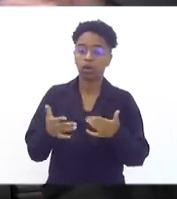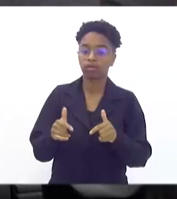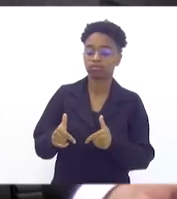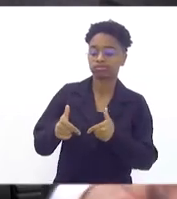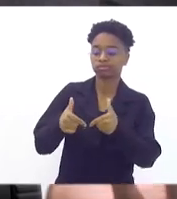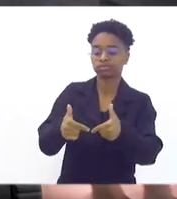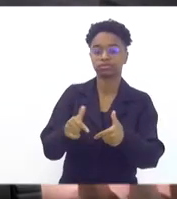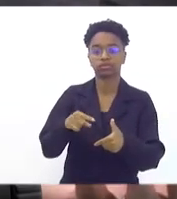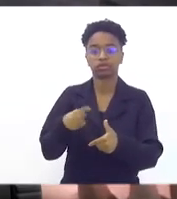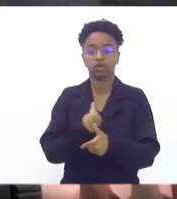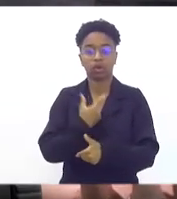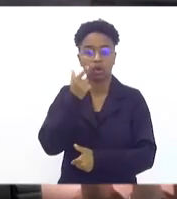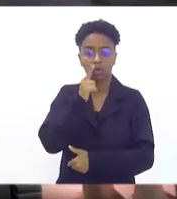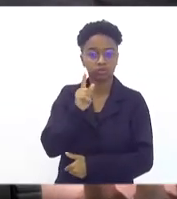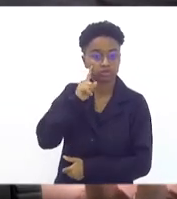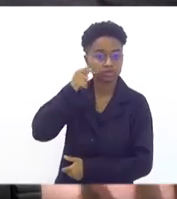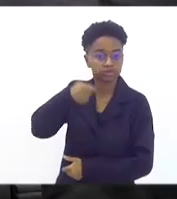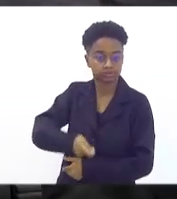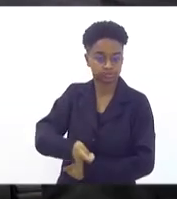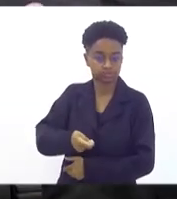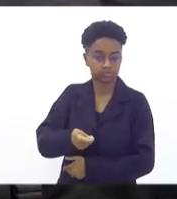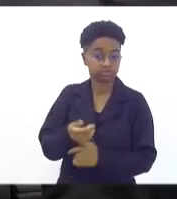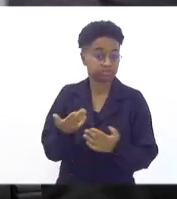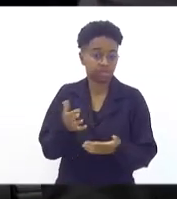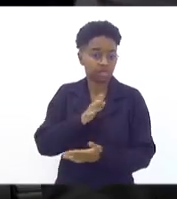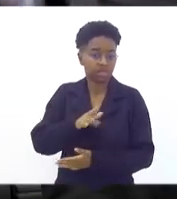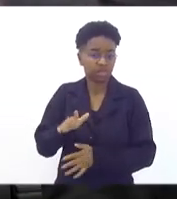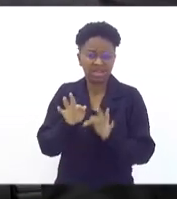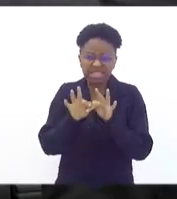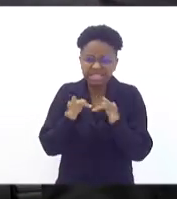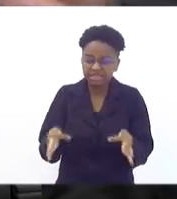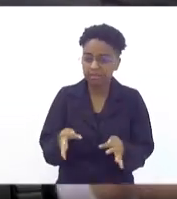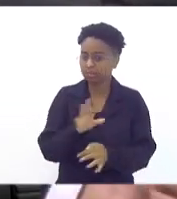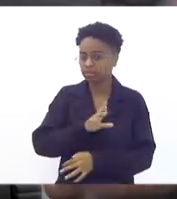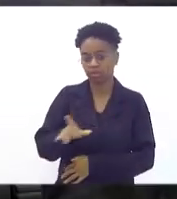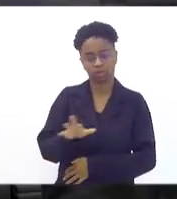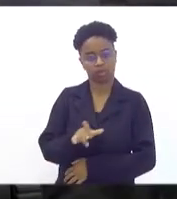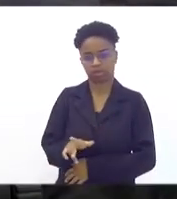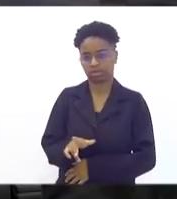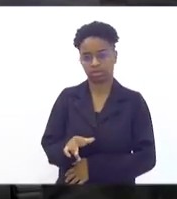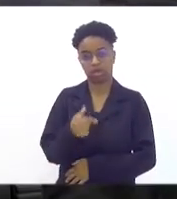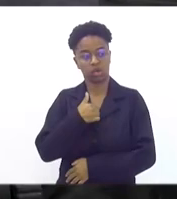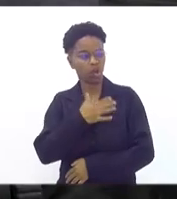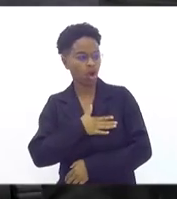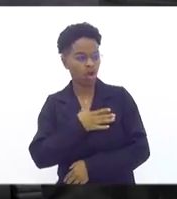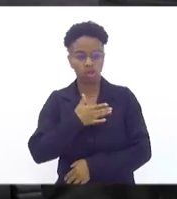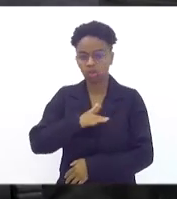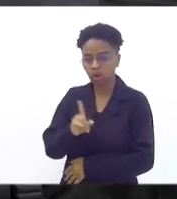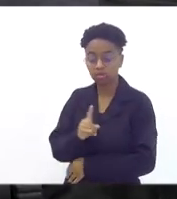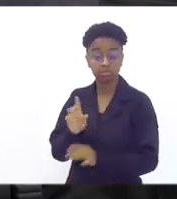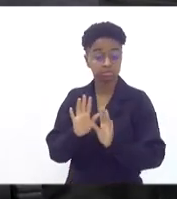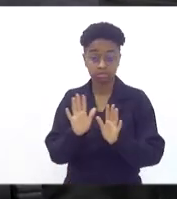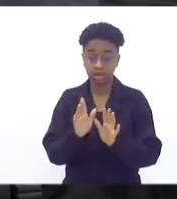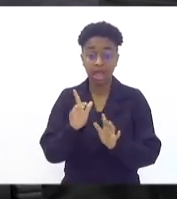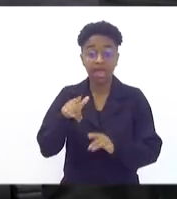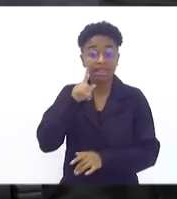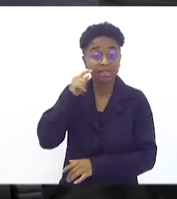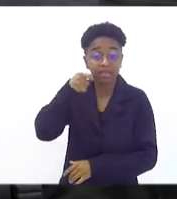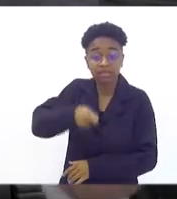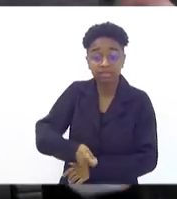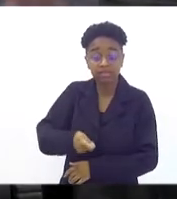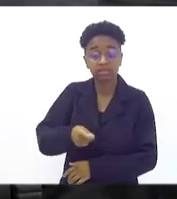para tomar essa decisão e não é uma decisão simples de eu gosto eu não gosto é uma decisão que